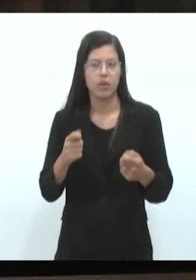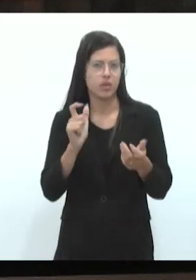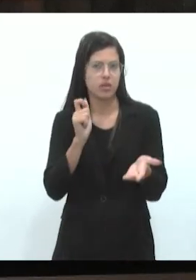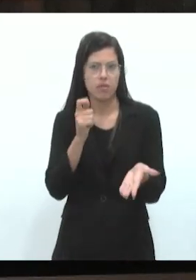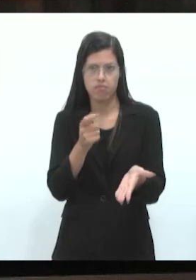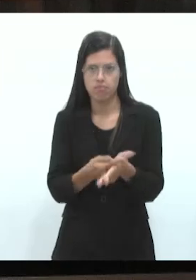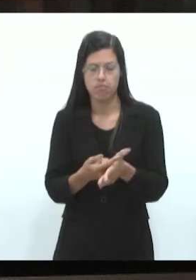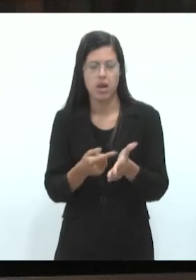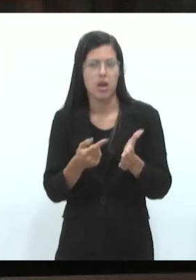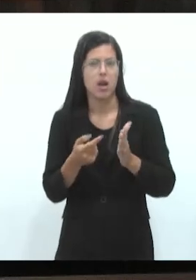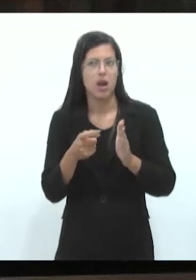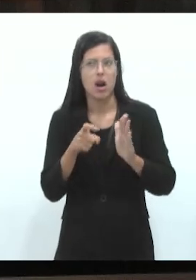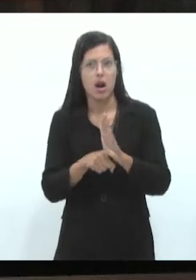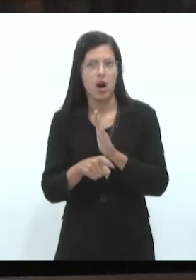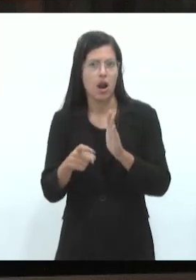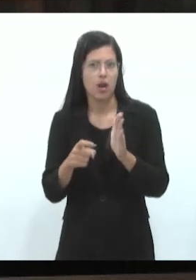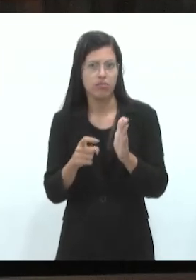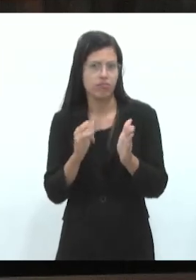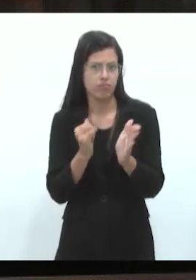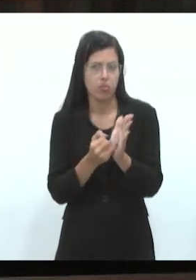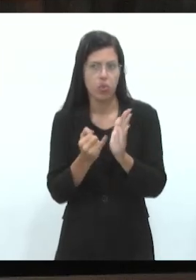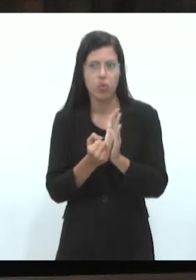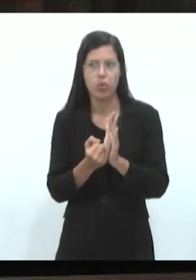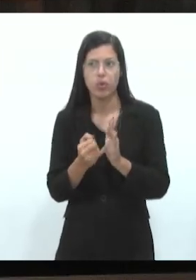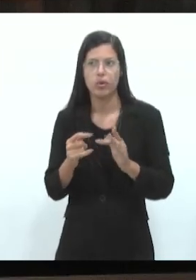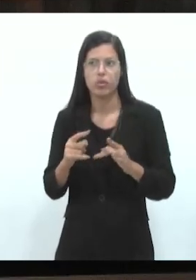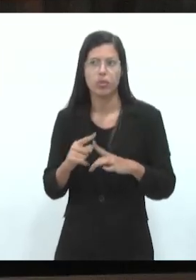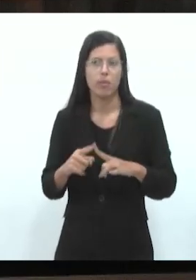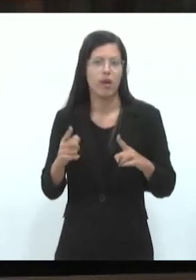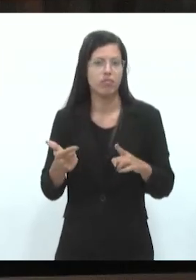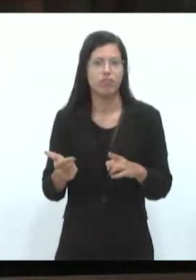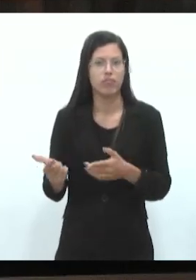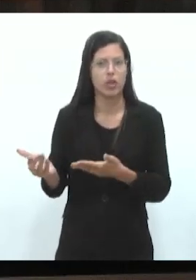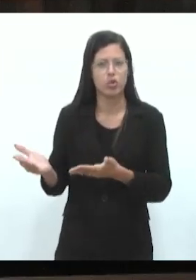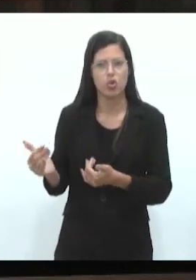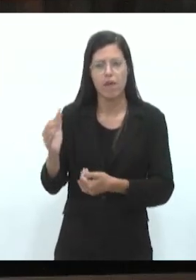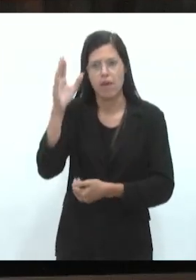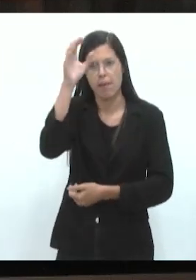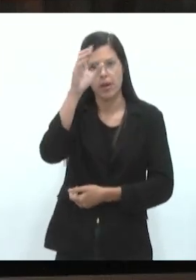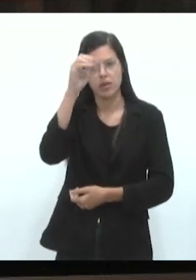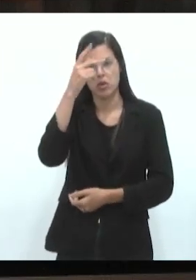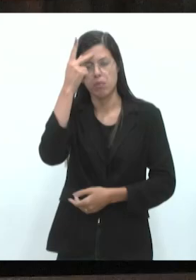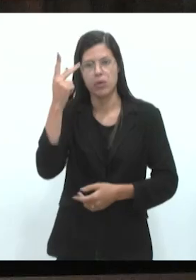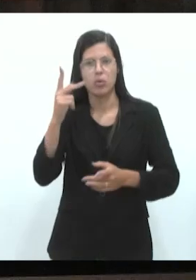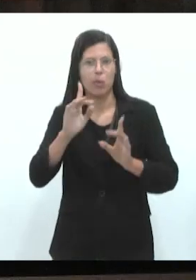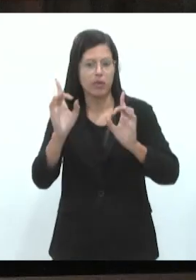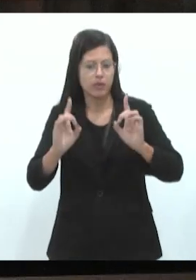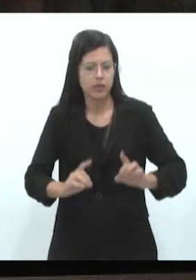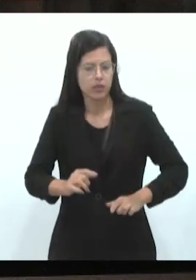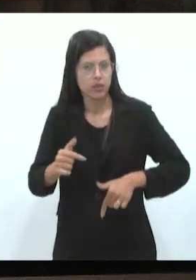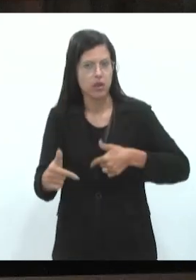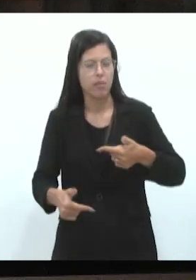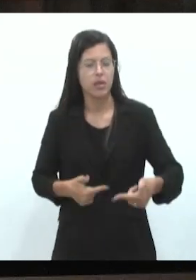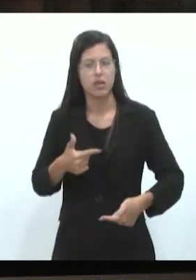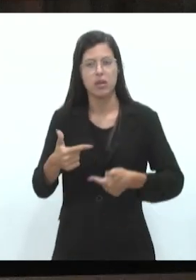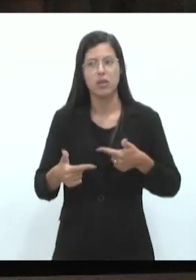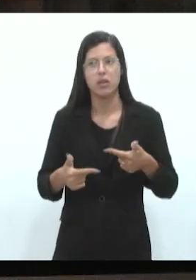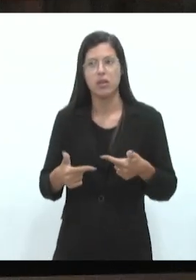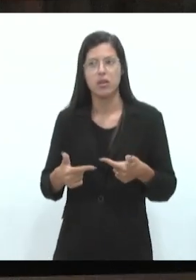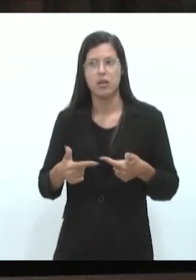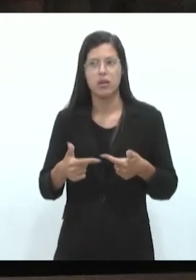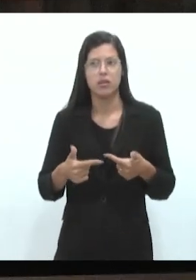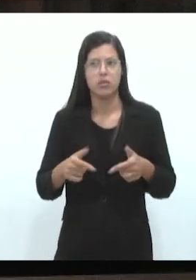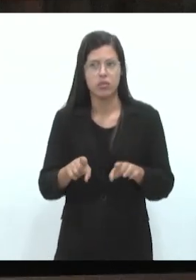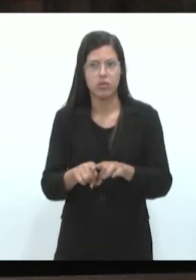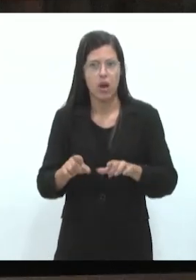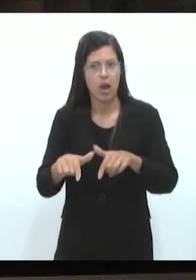tributo enquanto não entrega nada de jovem aprendiz, de mais pessoas com deficiência trabalhando, de ações de empresa